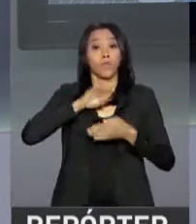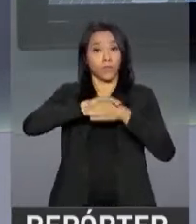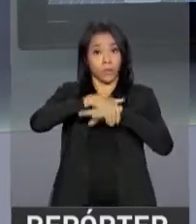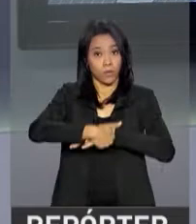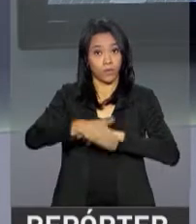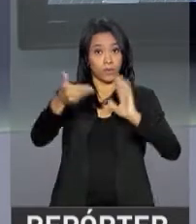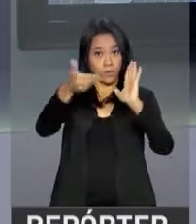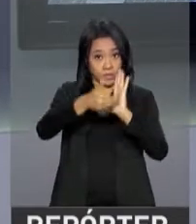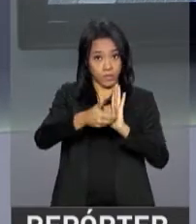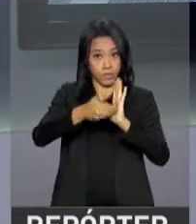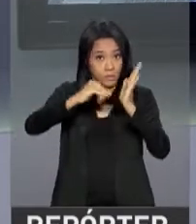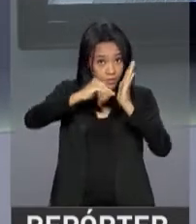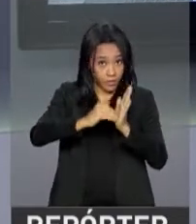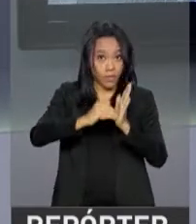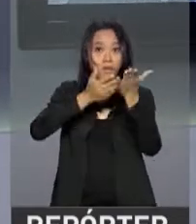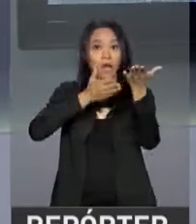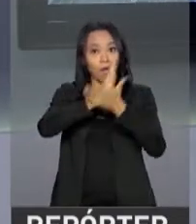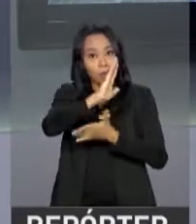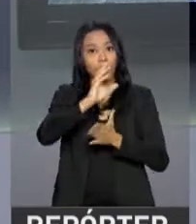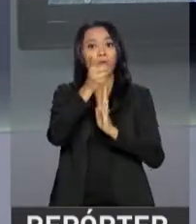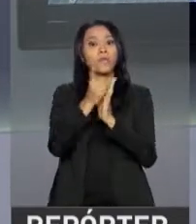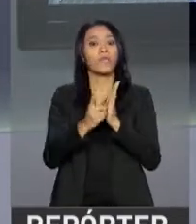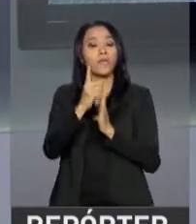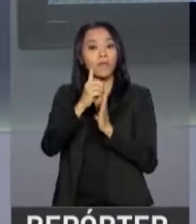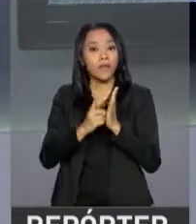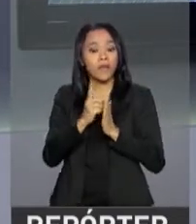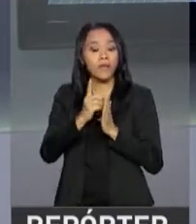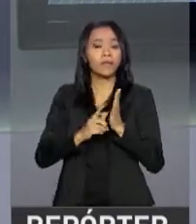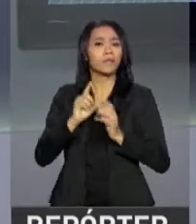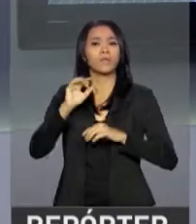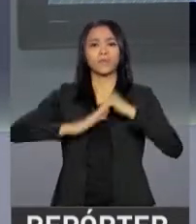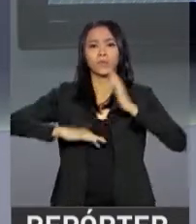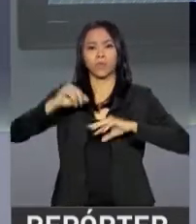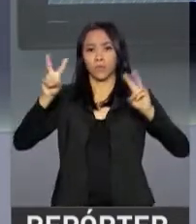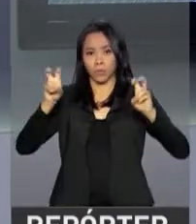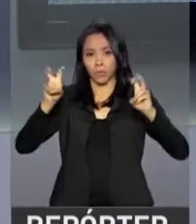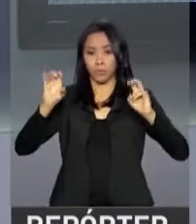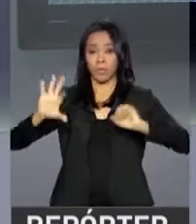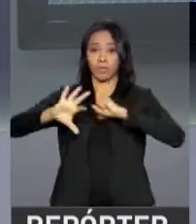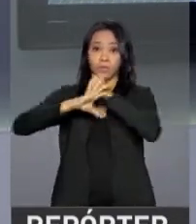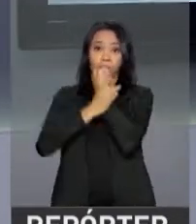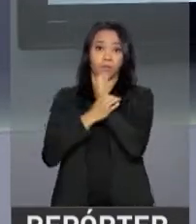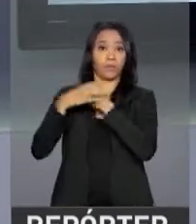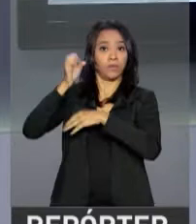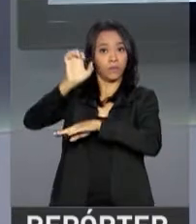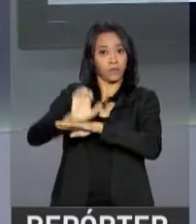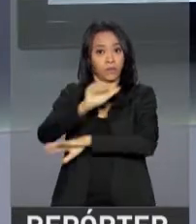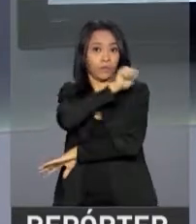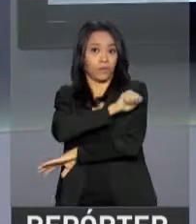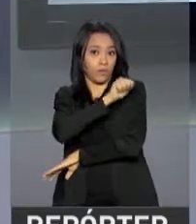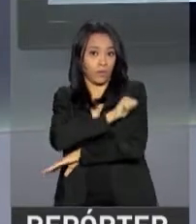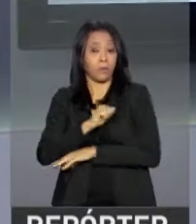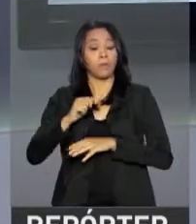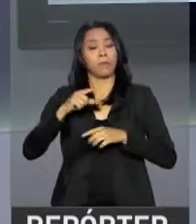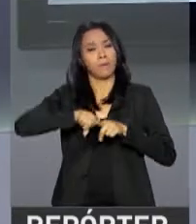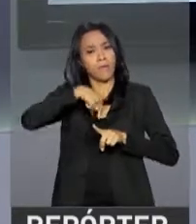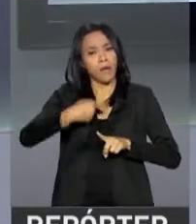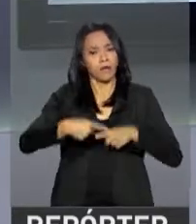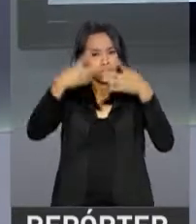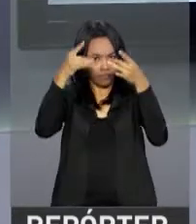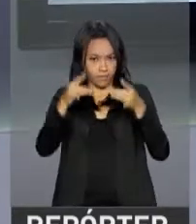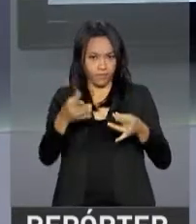autoriza a intervenção federal na segurança pública do estado do rio de janeiro nós vamos saber mais ao vivo com a repórter gabriela